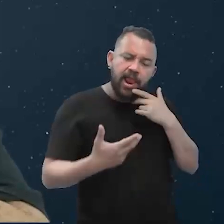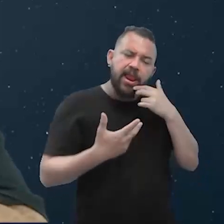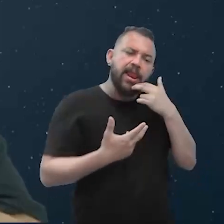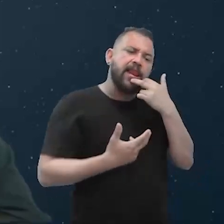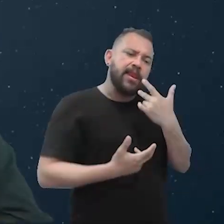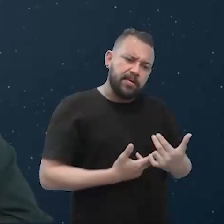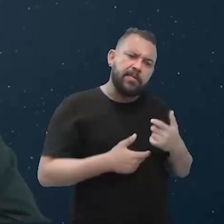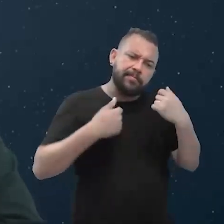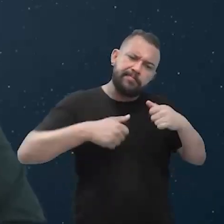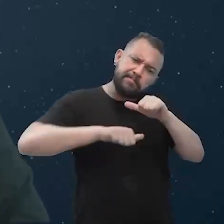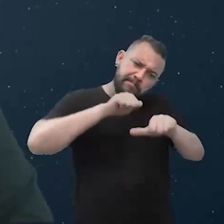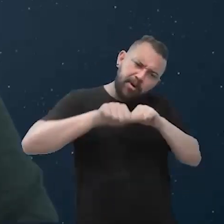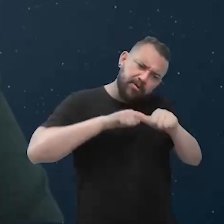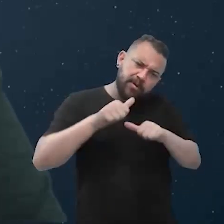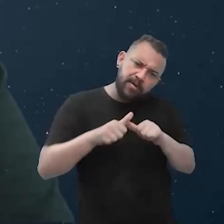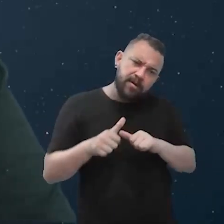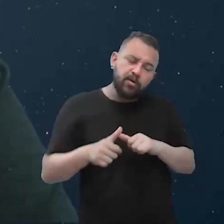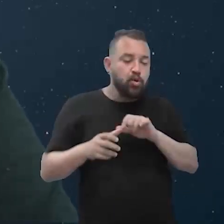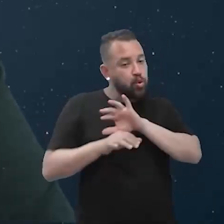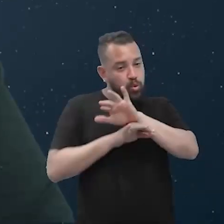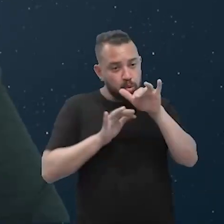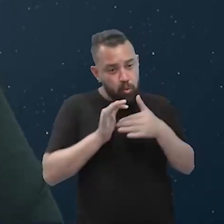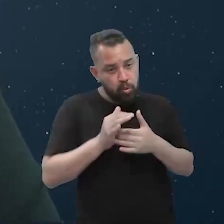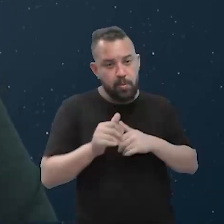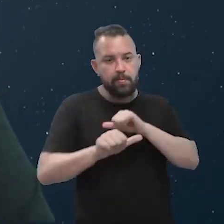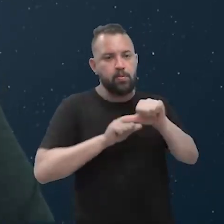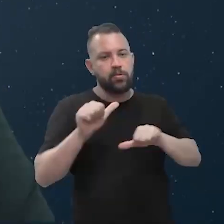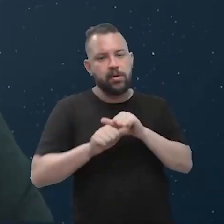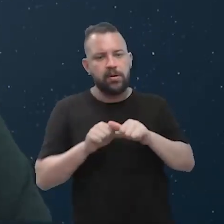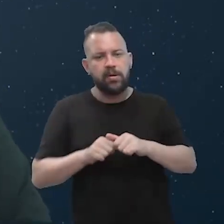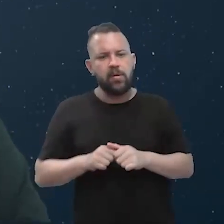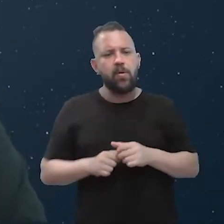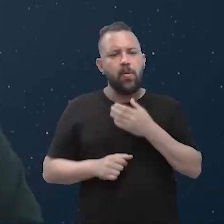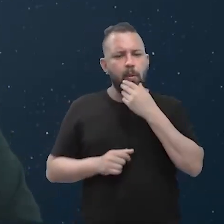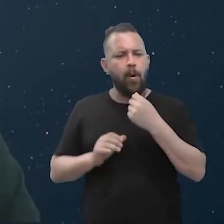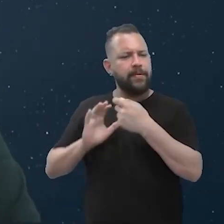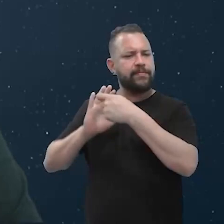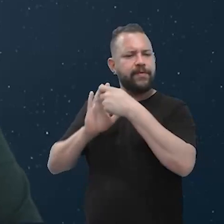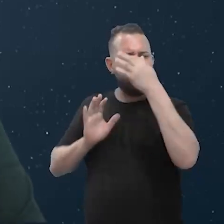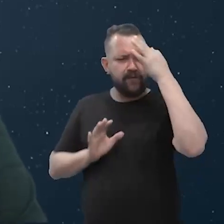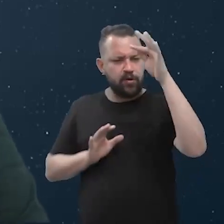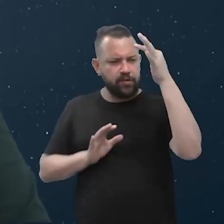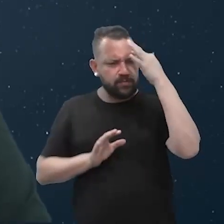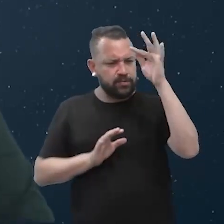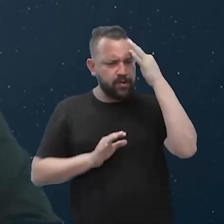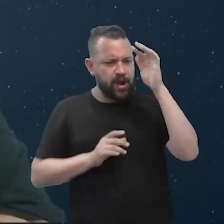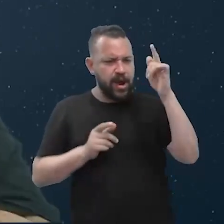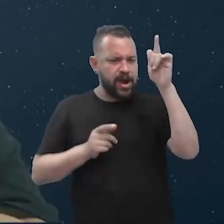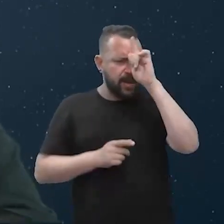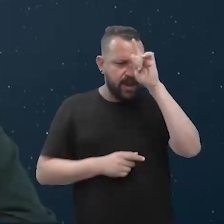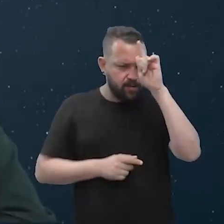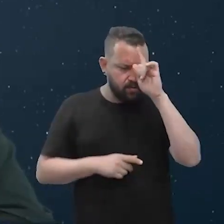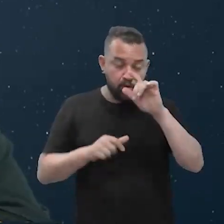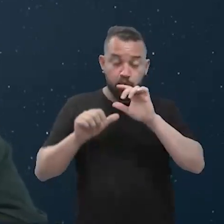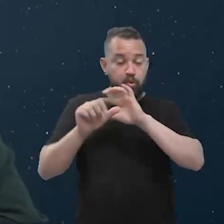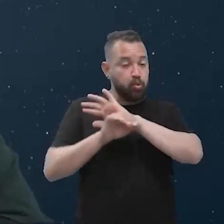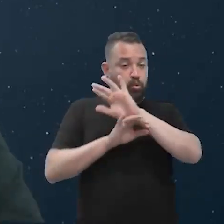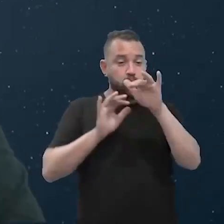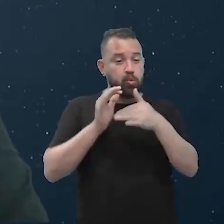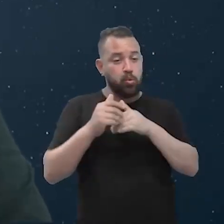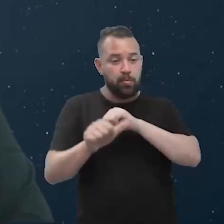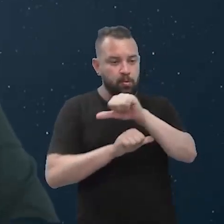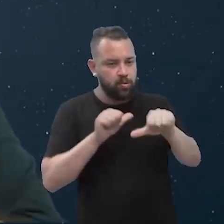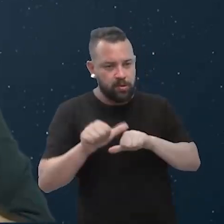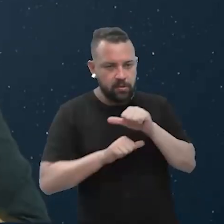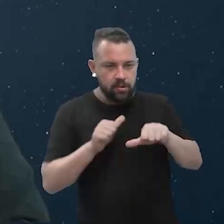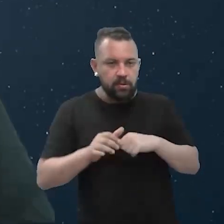ela modifique. Na verdade, tudo muda. Já dizia lá o filósofo Heráclito, tudo se transforma, tudo